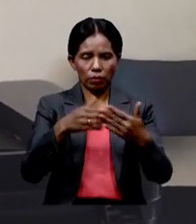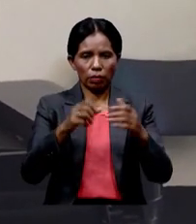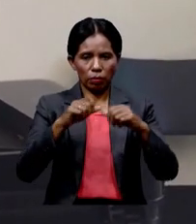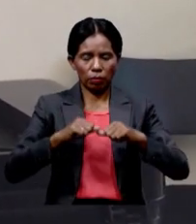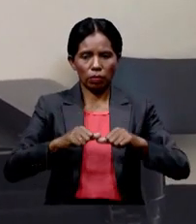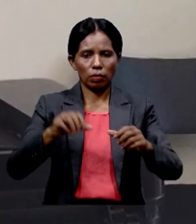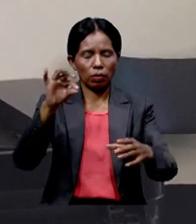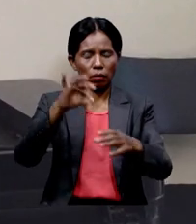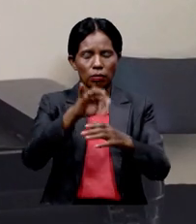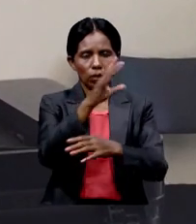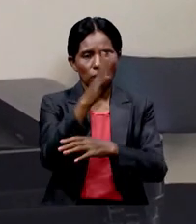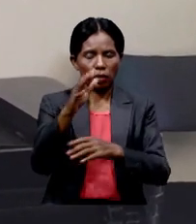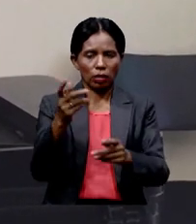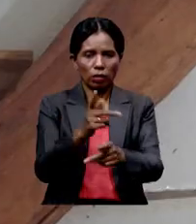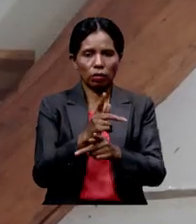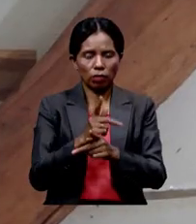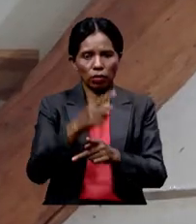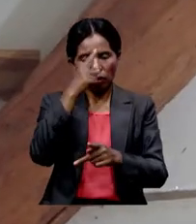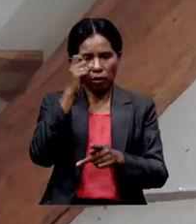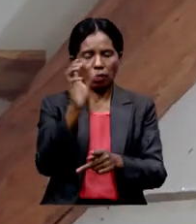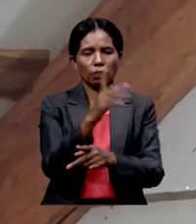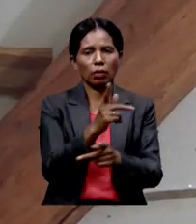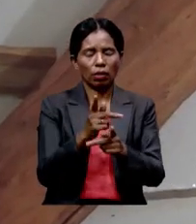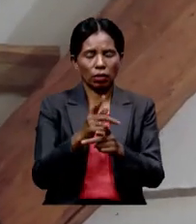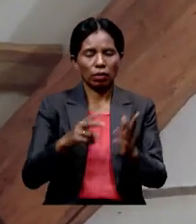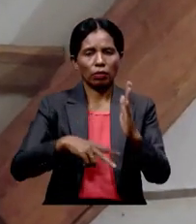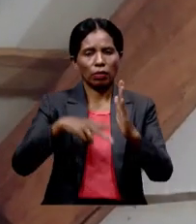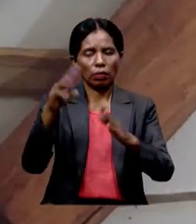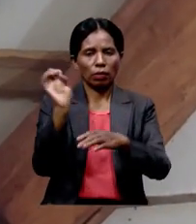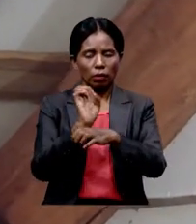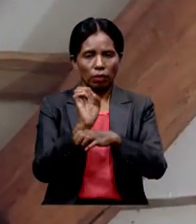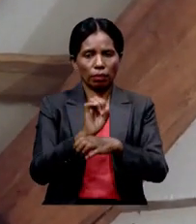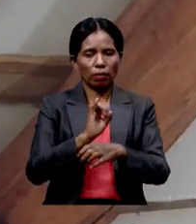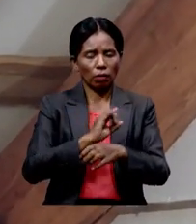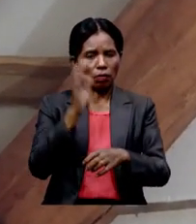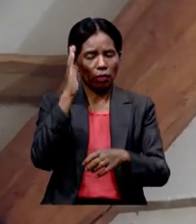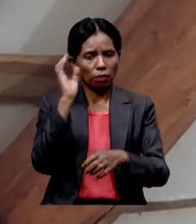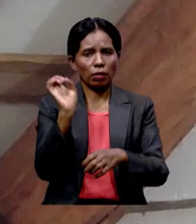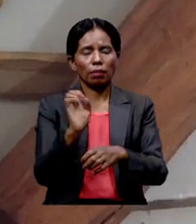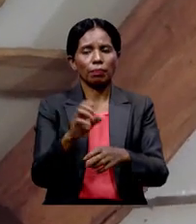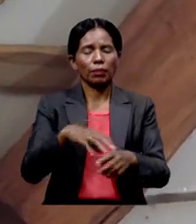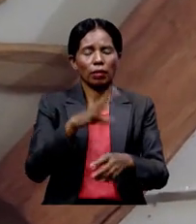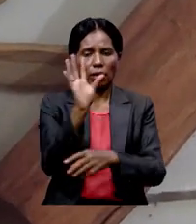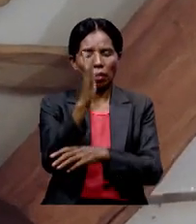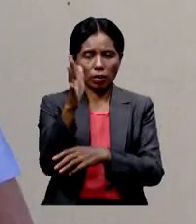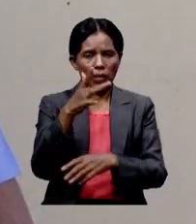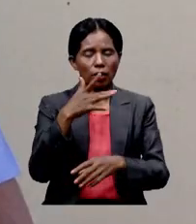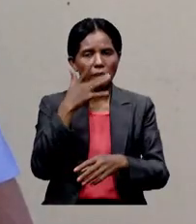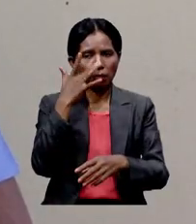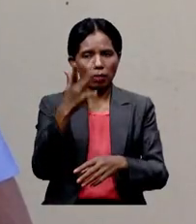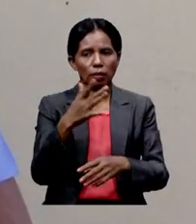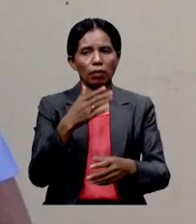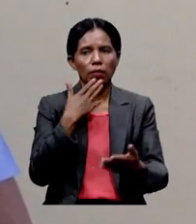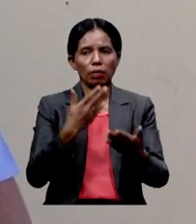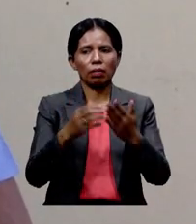kontinua kuda ai kameli no cuidado tamba ai kameli iha valor ekonomiko. Ano ai kameli ne permeru ai de be